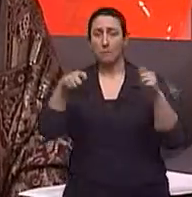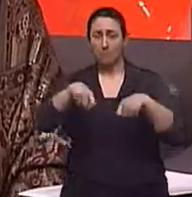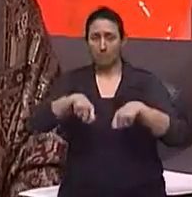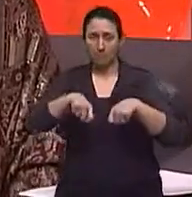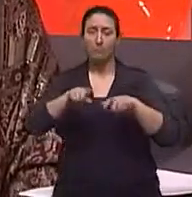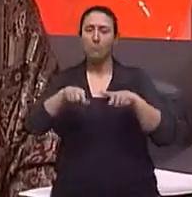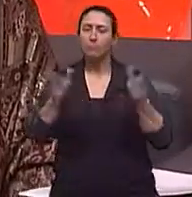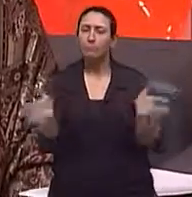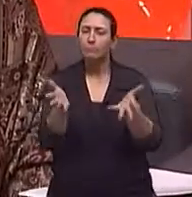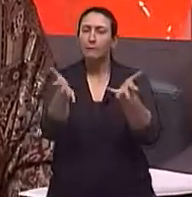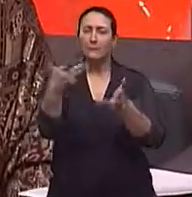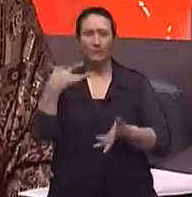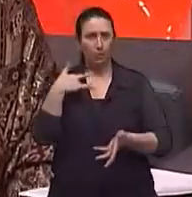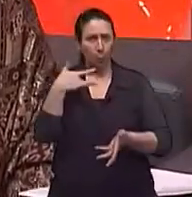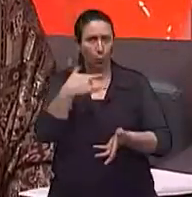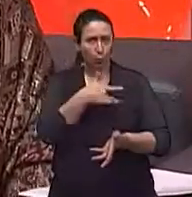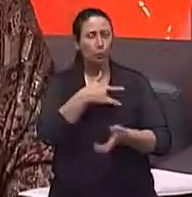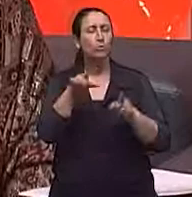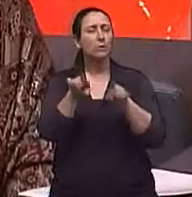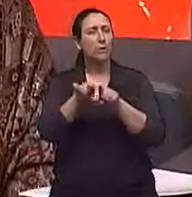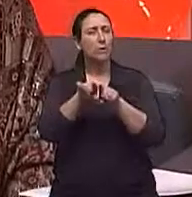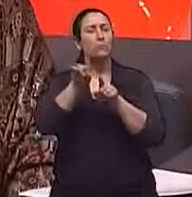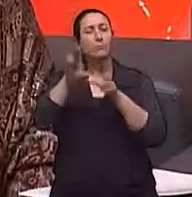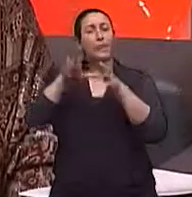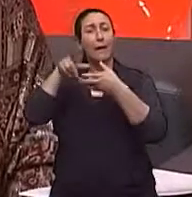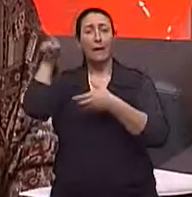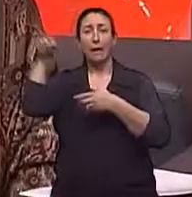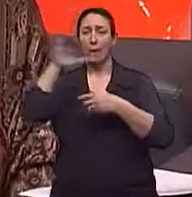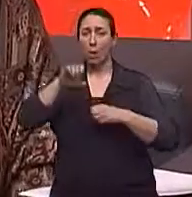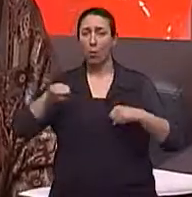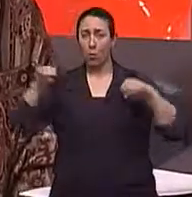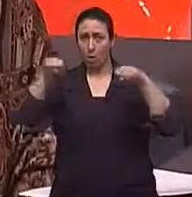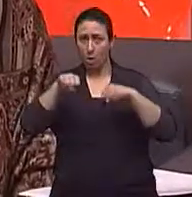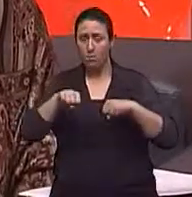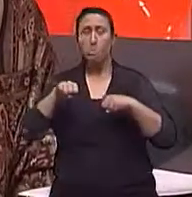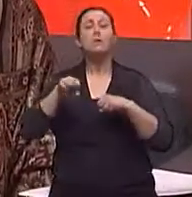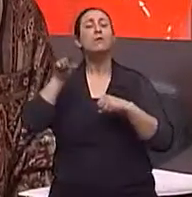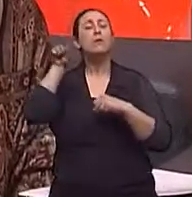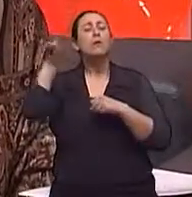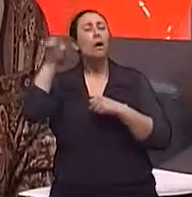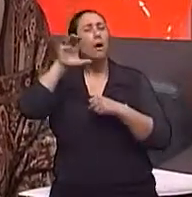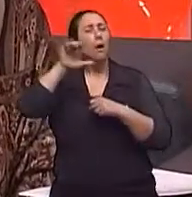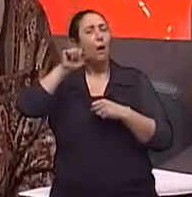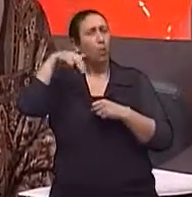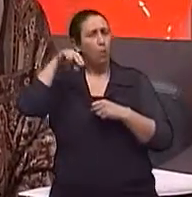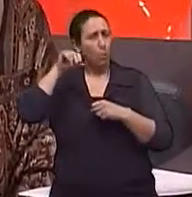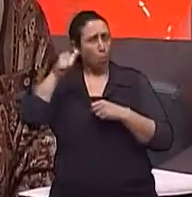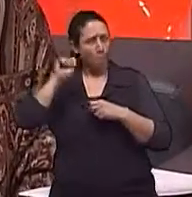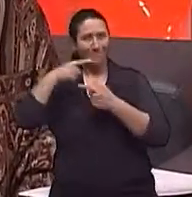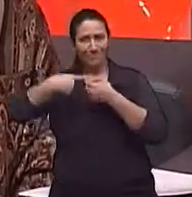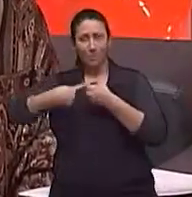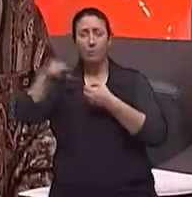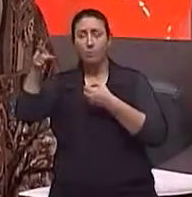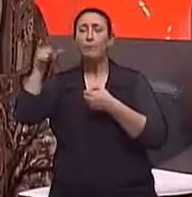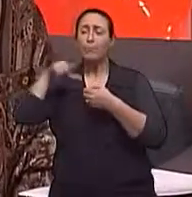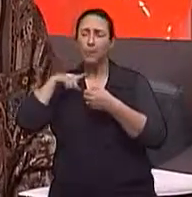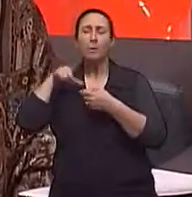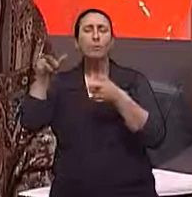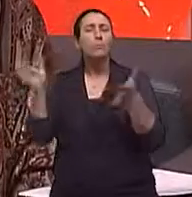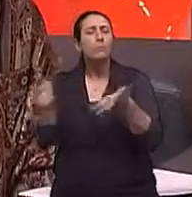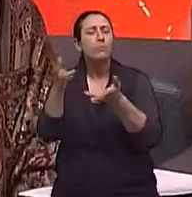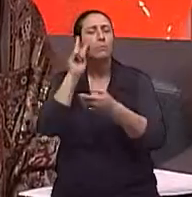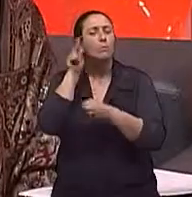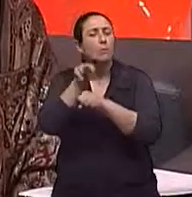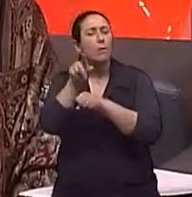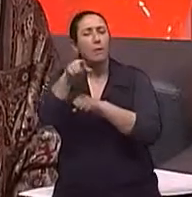agentes de saúde e gestores no município de Canoas para que as pessoas possam ter este olhar as mulheres que